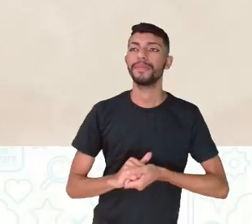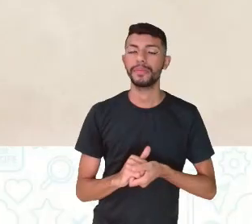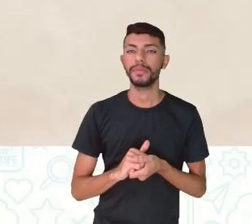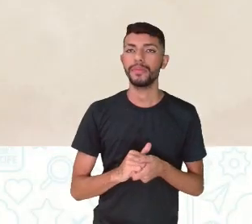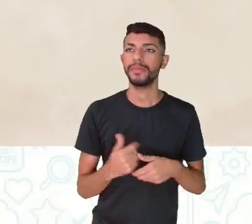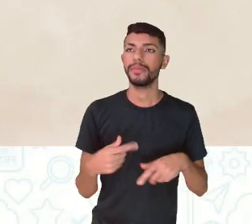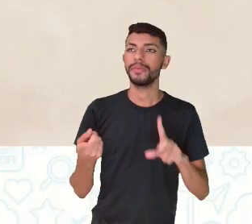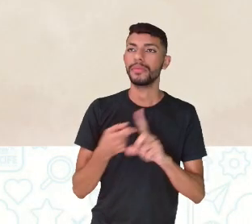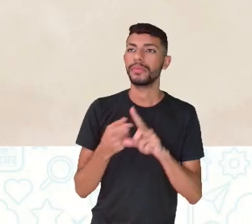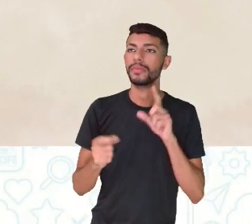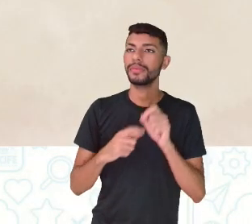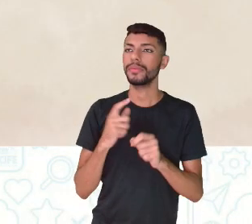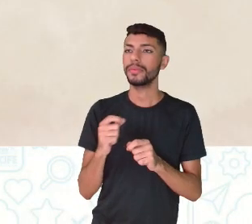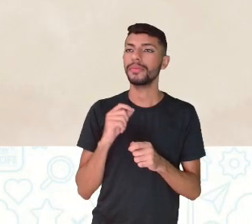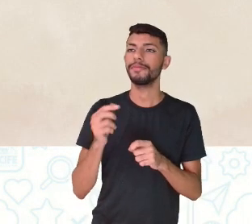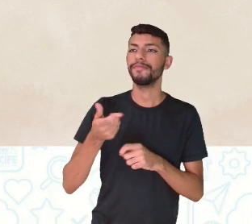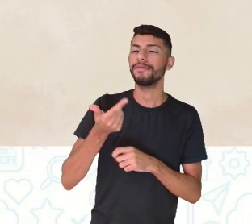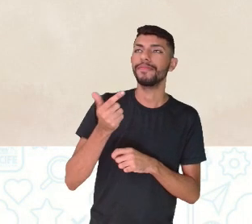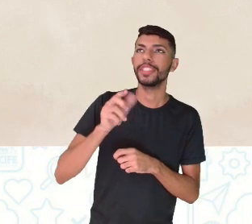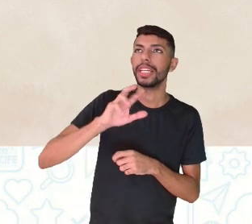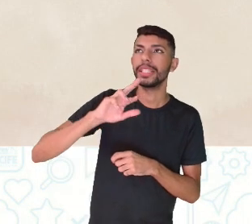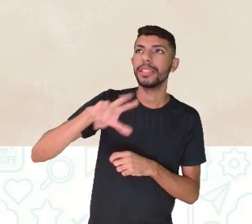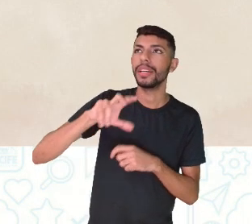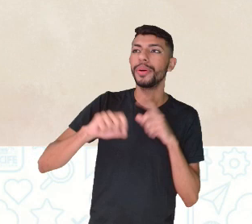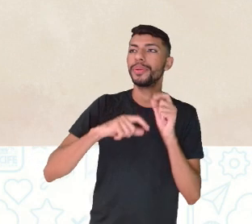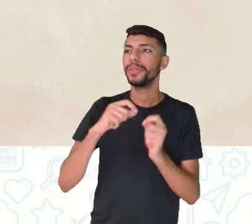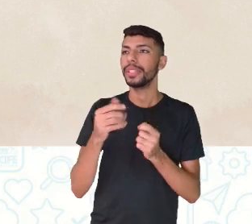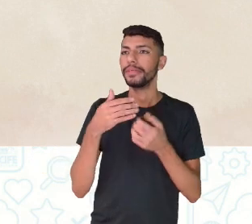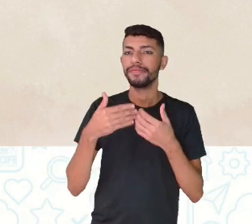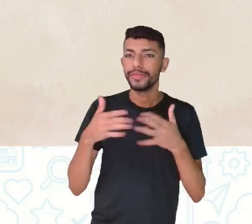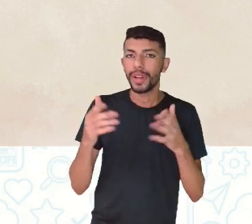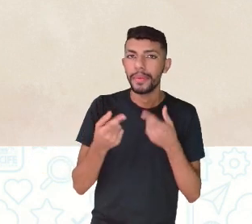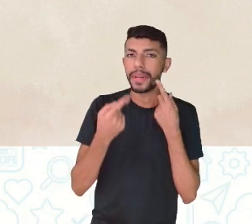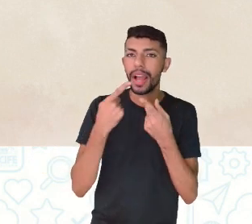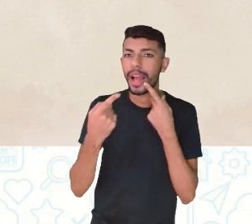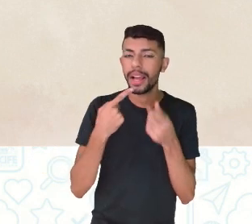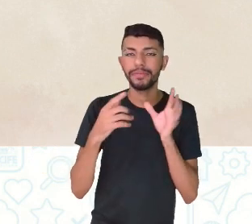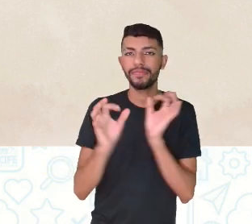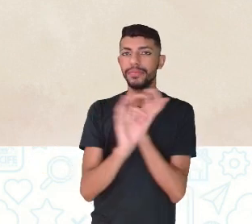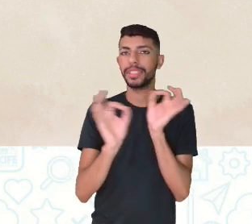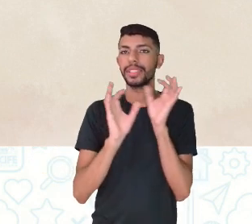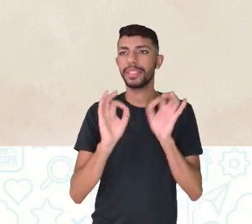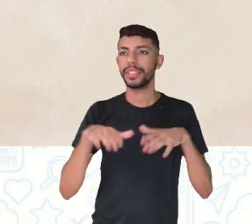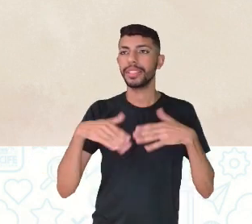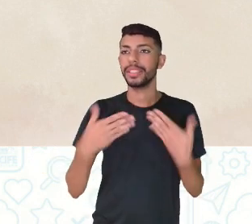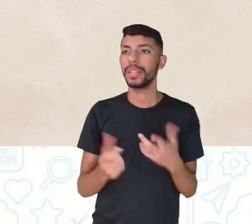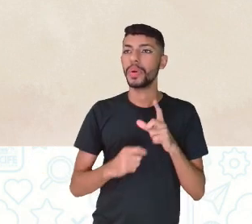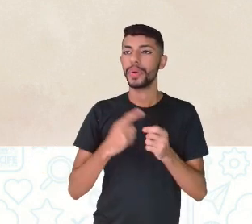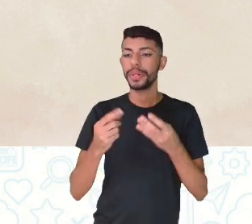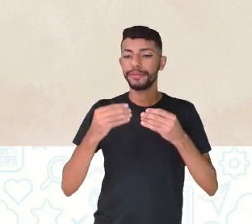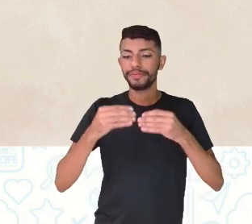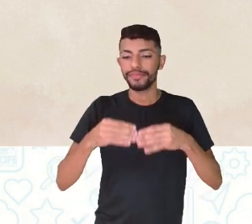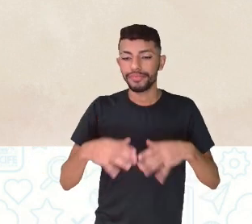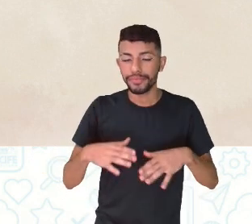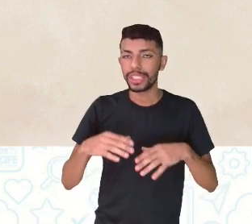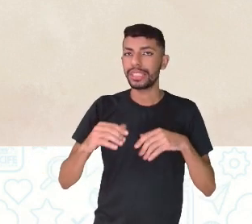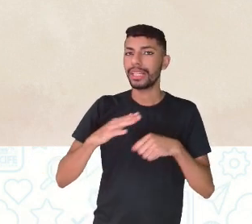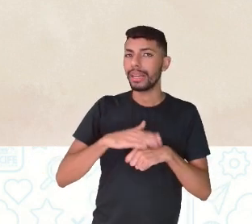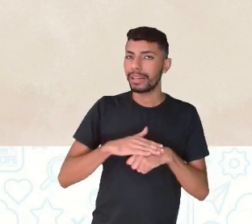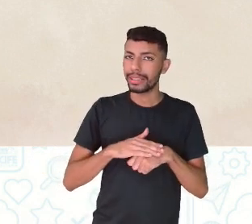tropas e não abre para o diálogo. Então, o desgaste nas relações aumentou e os